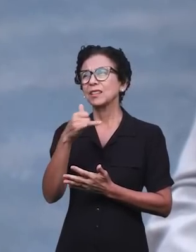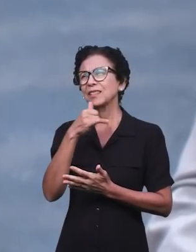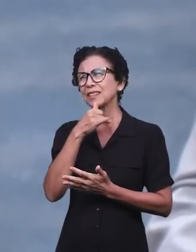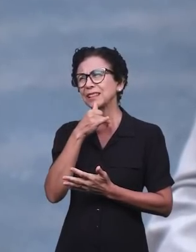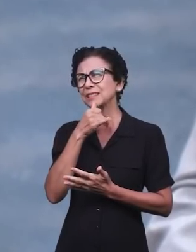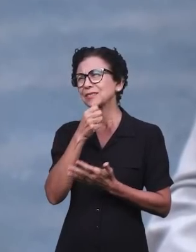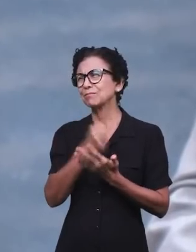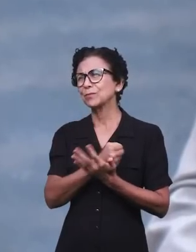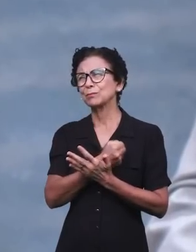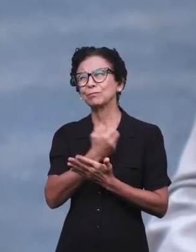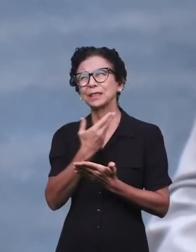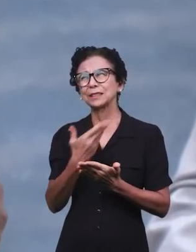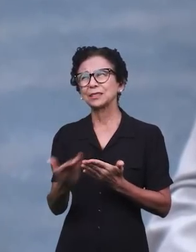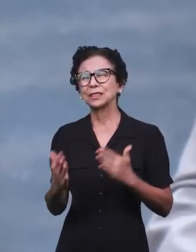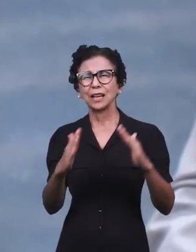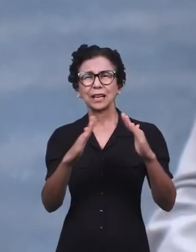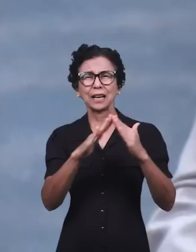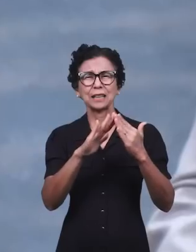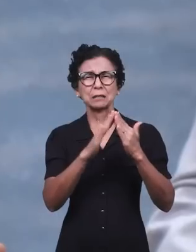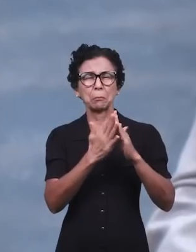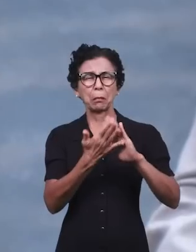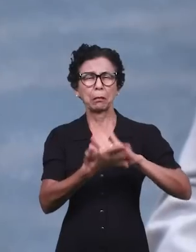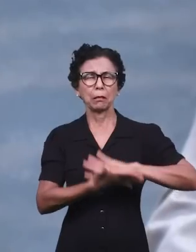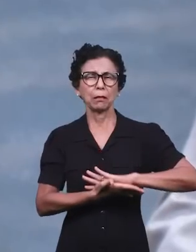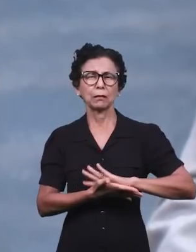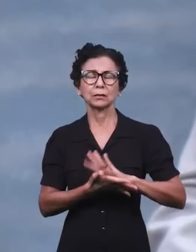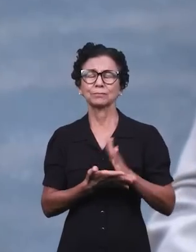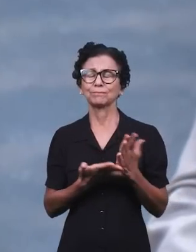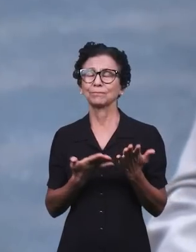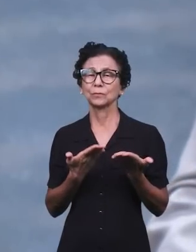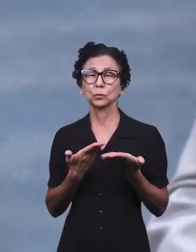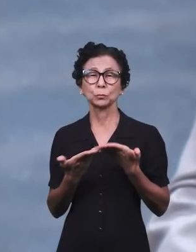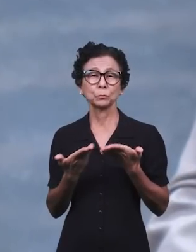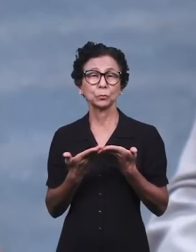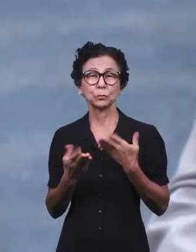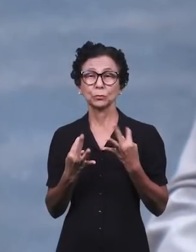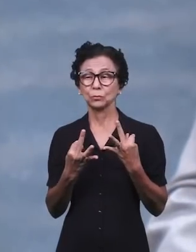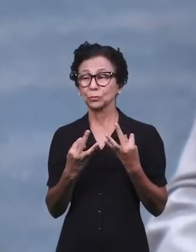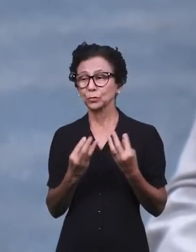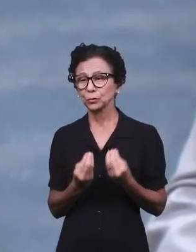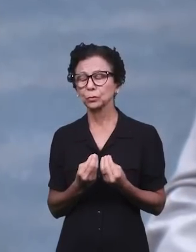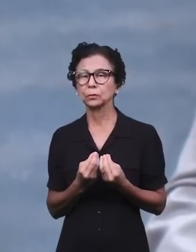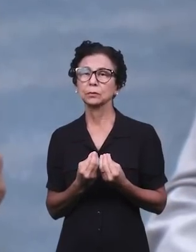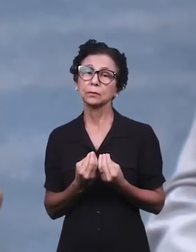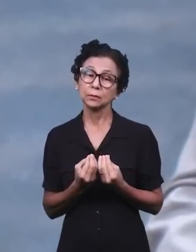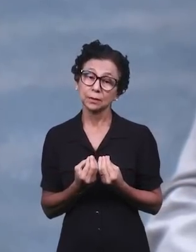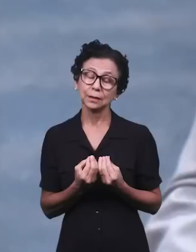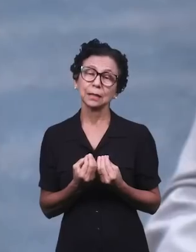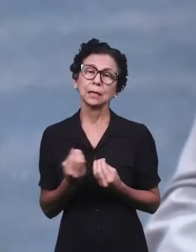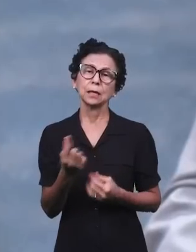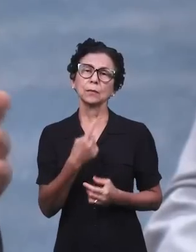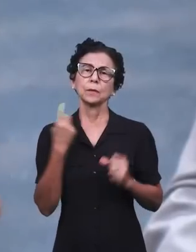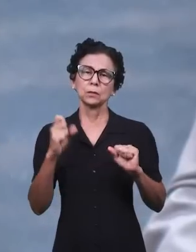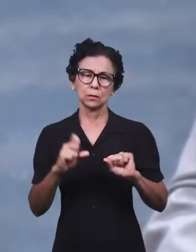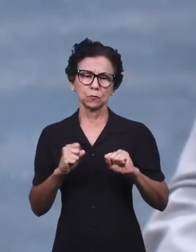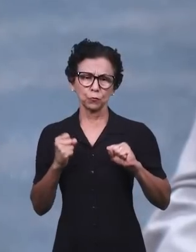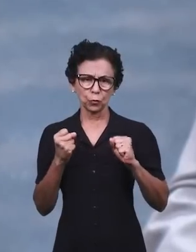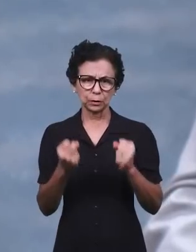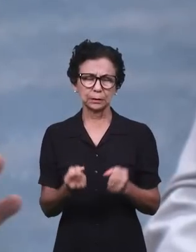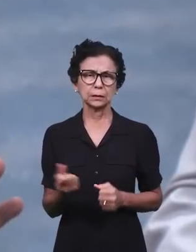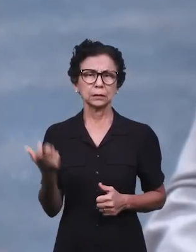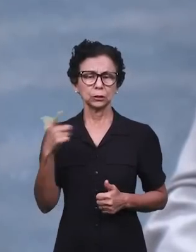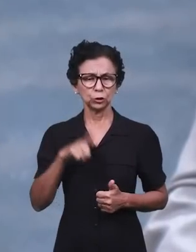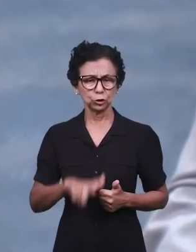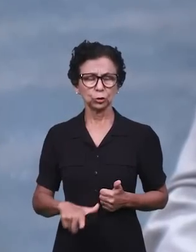patrimônio que eles perderam. Quer dizer, é o sofrimento que tem, nós sabemos disso. Mas estão todos assim, empenhados em recuperar aquilo